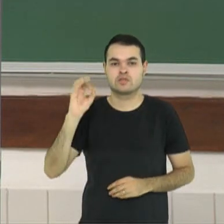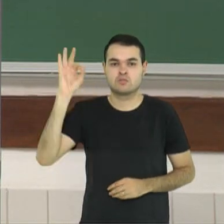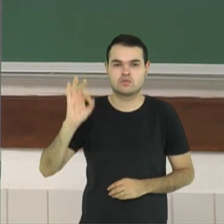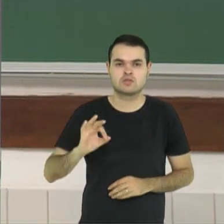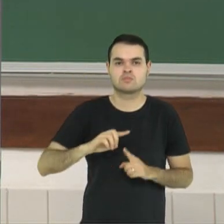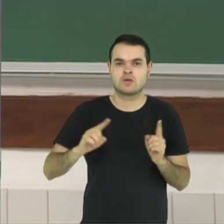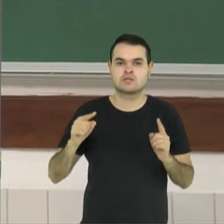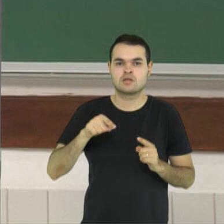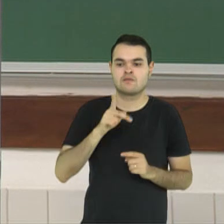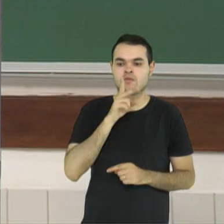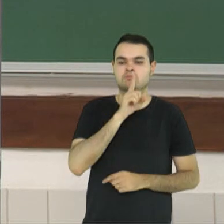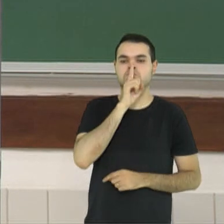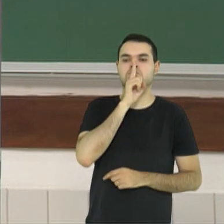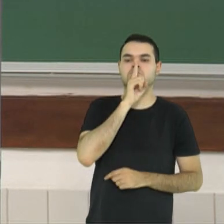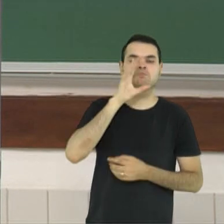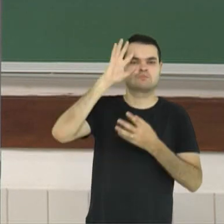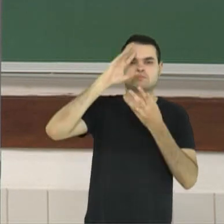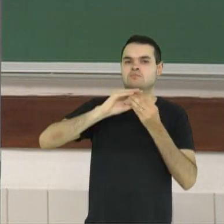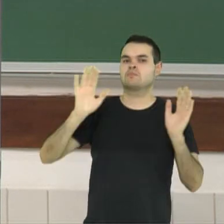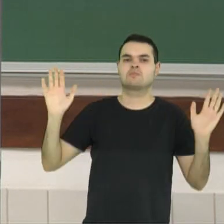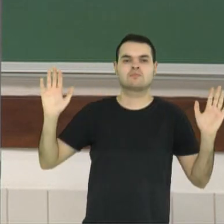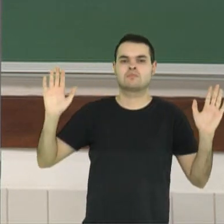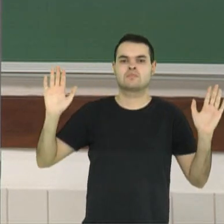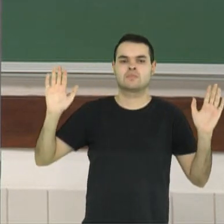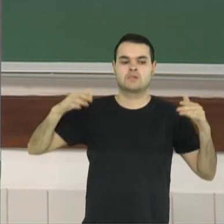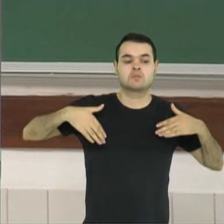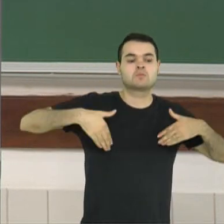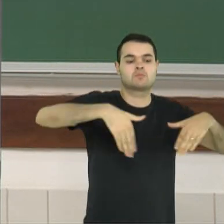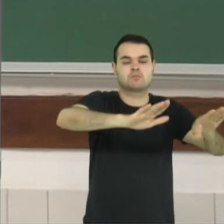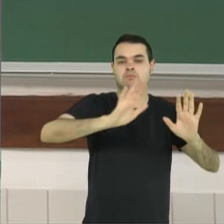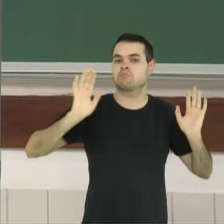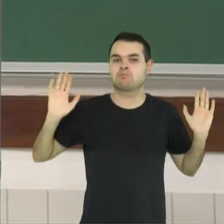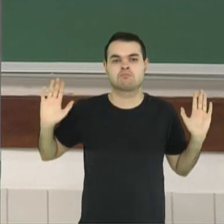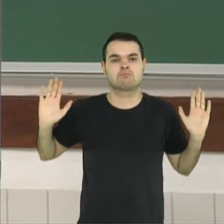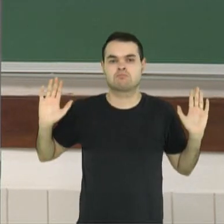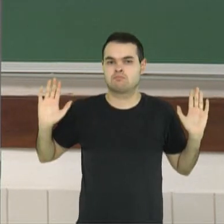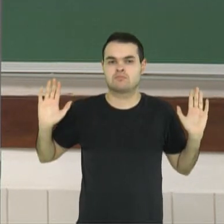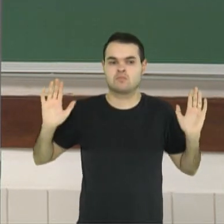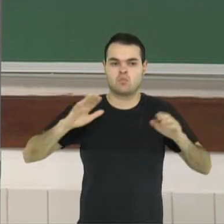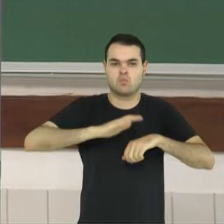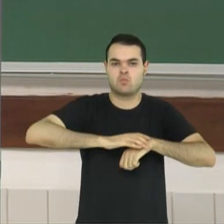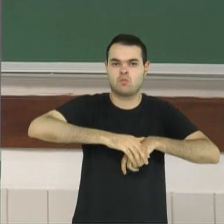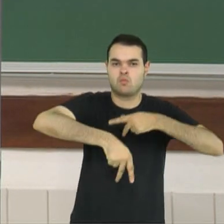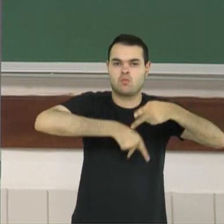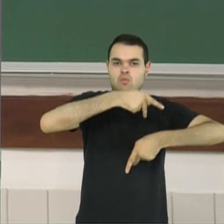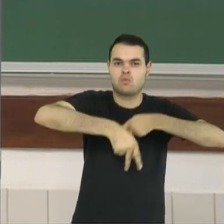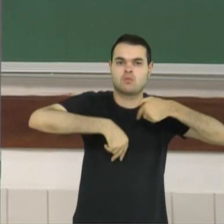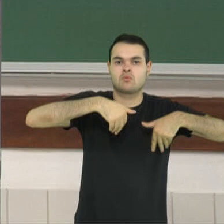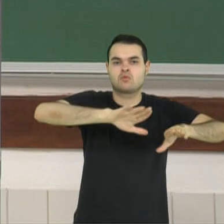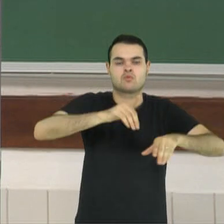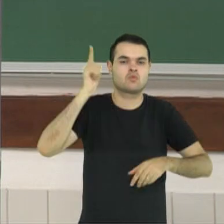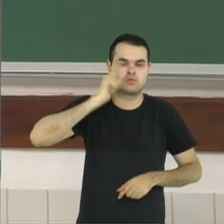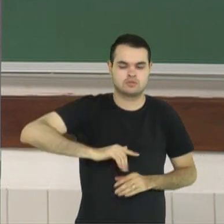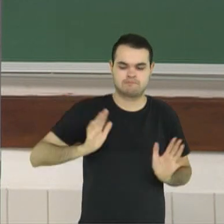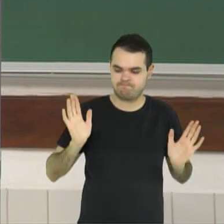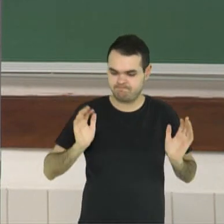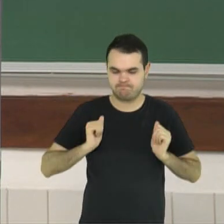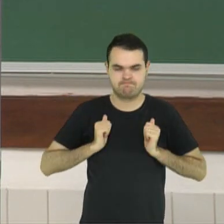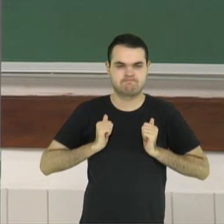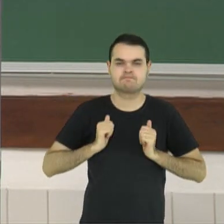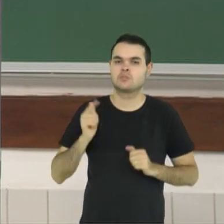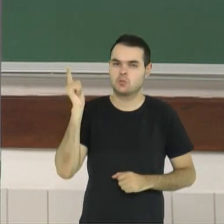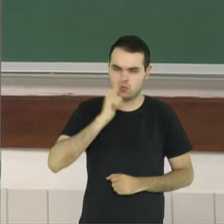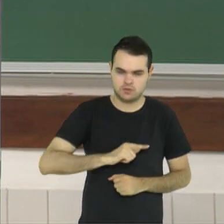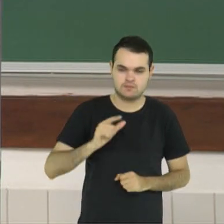interpretam, mas ele se calou, ele não deu interpretação. Por quê? Ele quis que o público interpretasse da forma dele. E o que acontece? Ele conseguiu aquilo que ele precisava. Ele deu